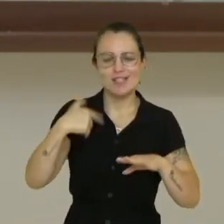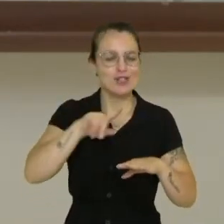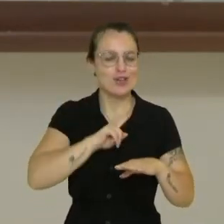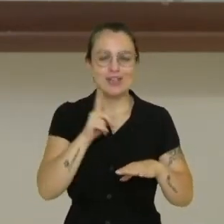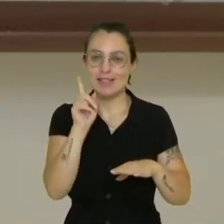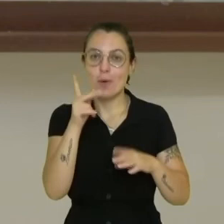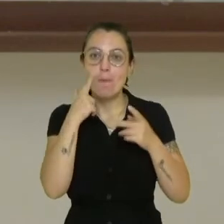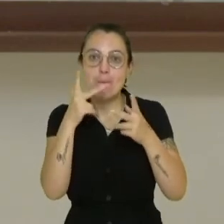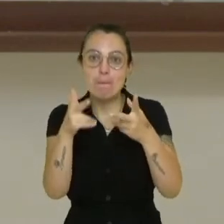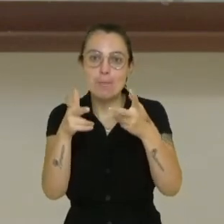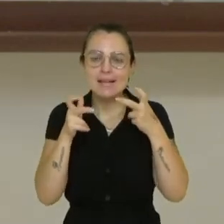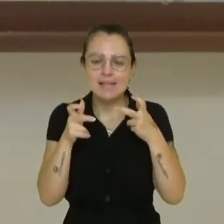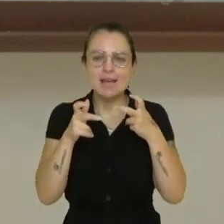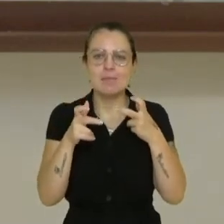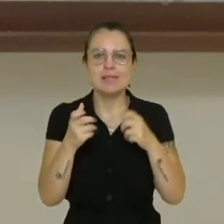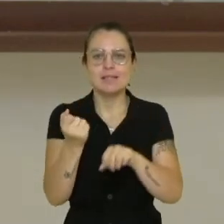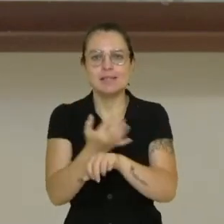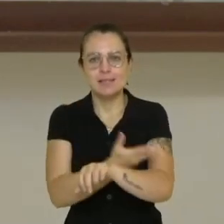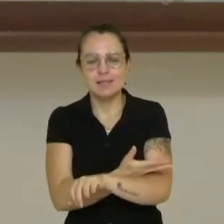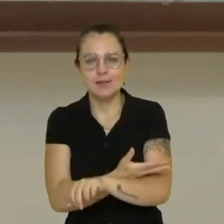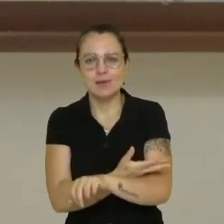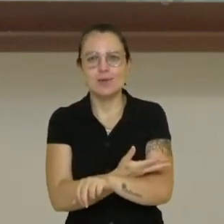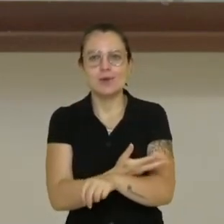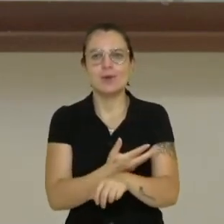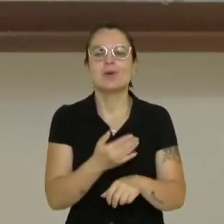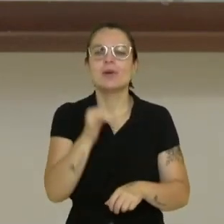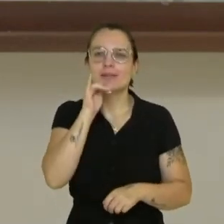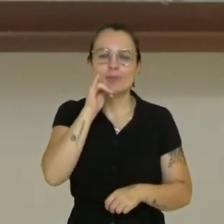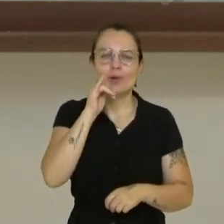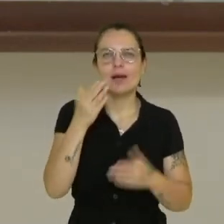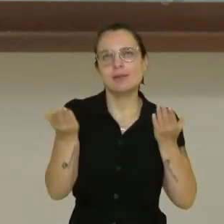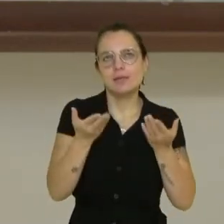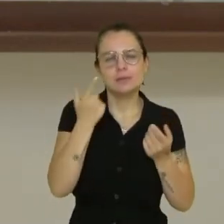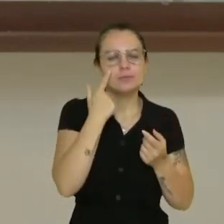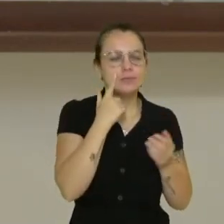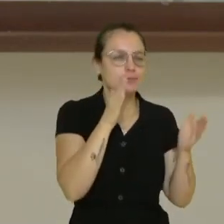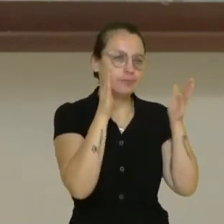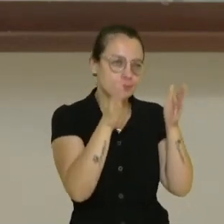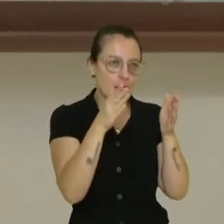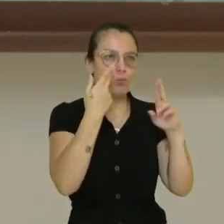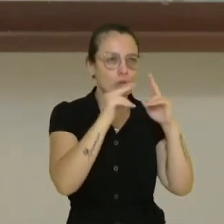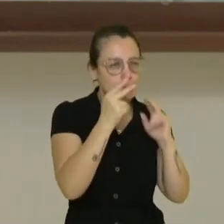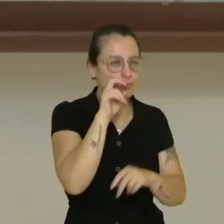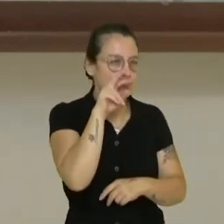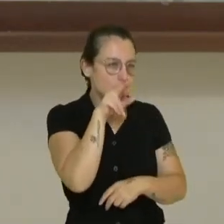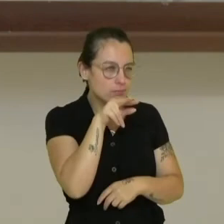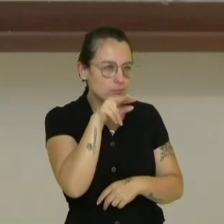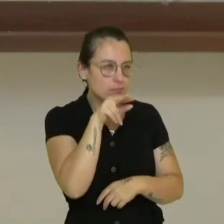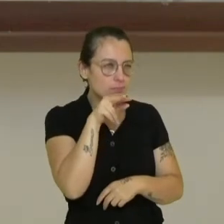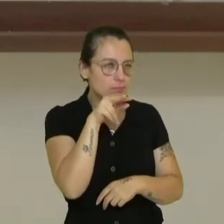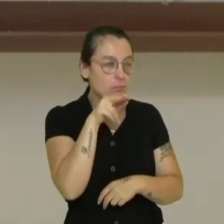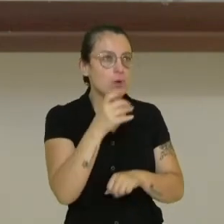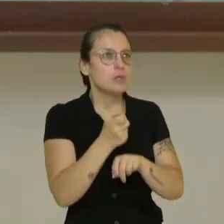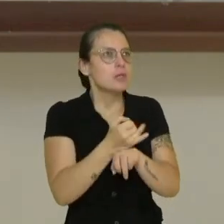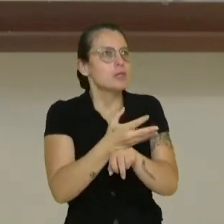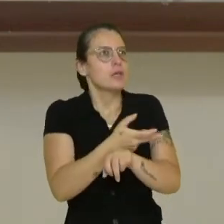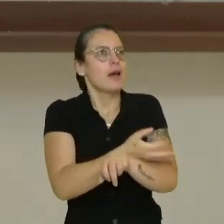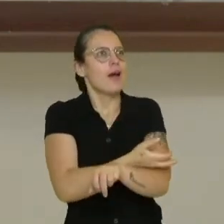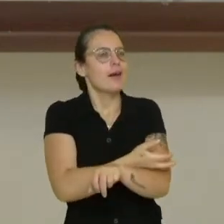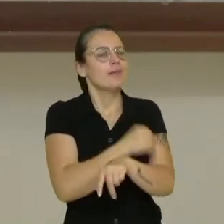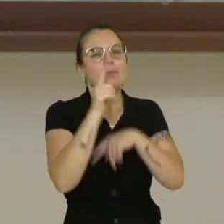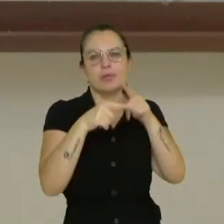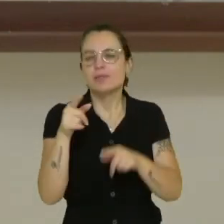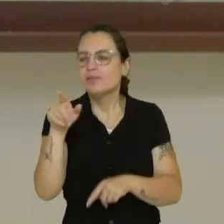aquela percepção, aquela sensação, quando você ouvir de novo na próxima vez. Por isso que eu sempre sugiro aos meus alunos que busquem conhecer variados